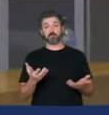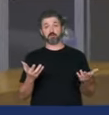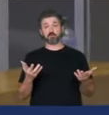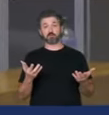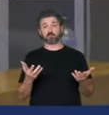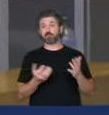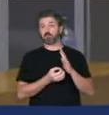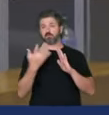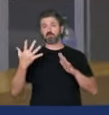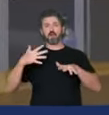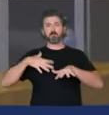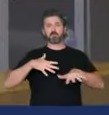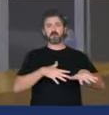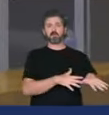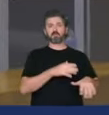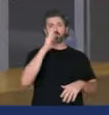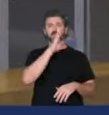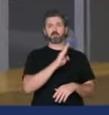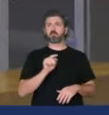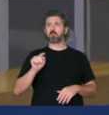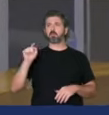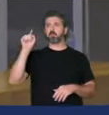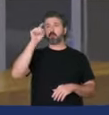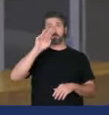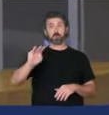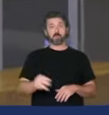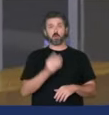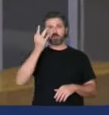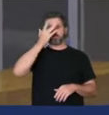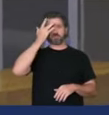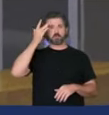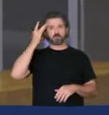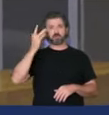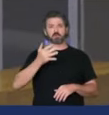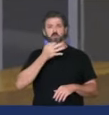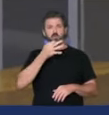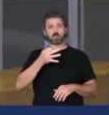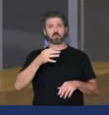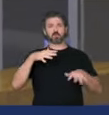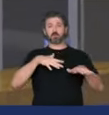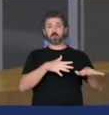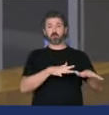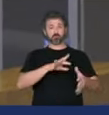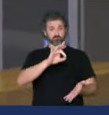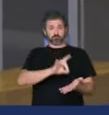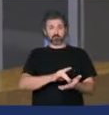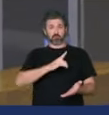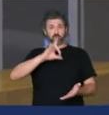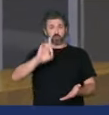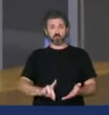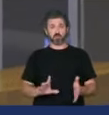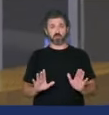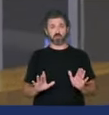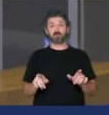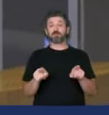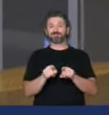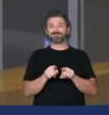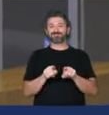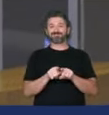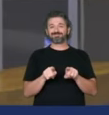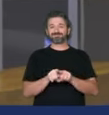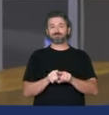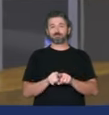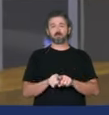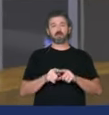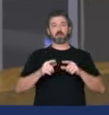diversas manifestações pelo Brasil, de milhões de pessoas se manifestando de forma legítima, inclusive com a grande